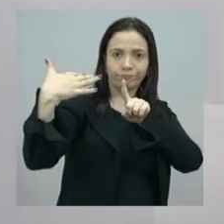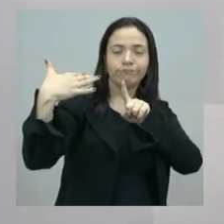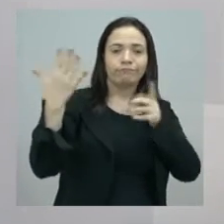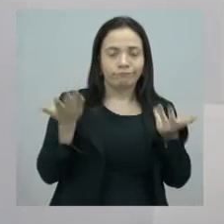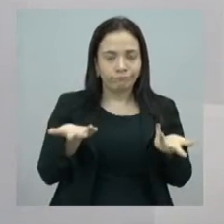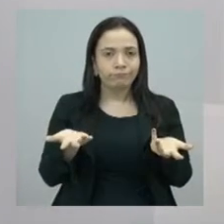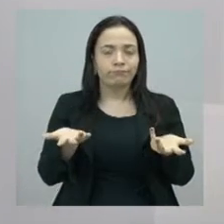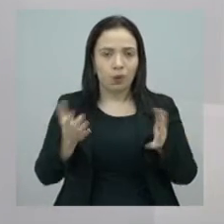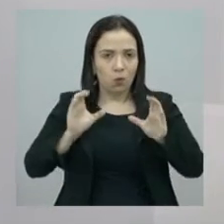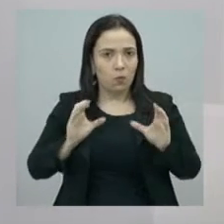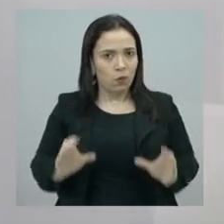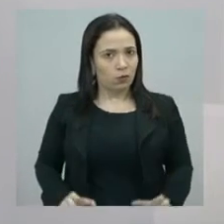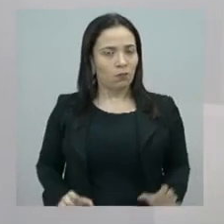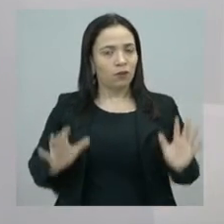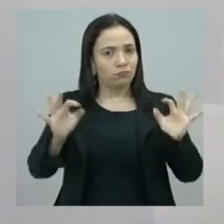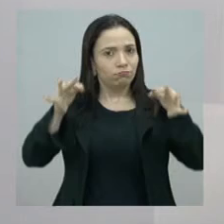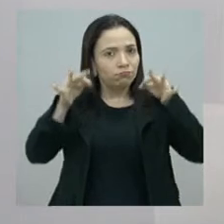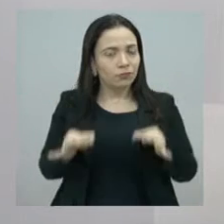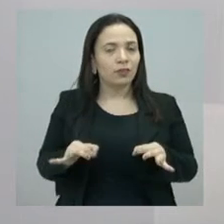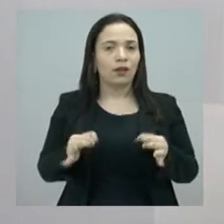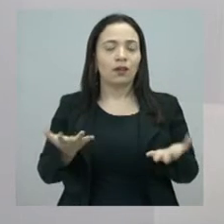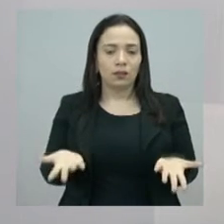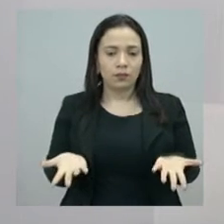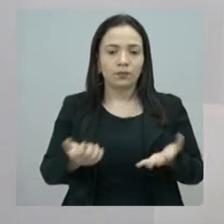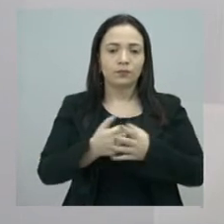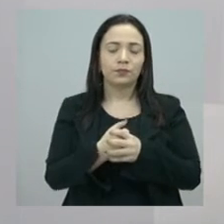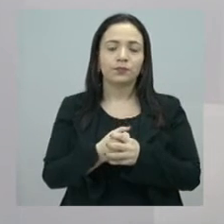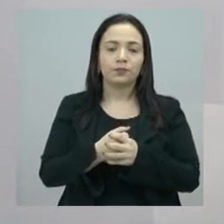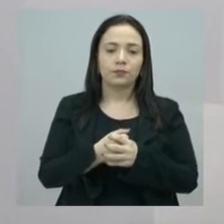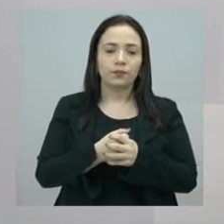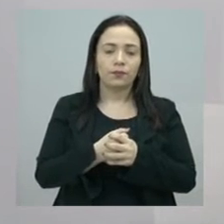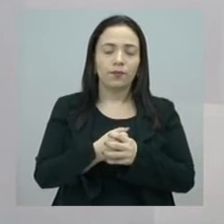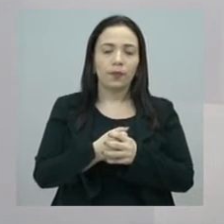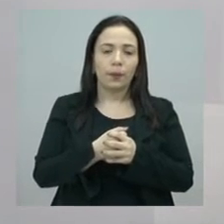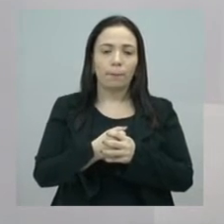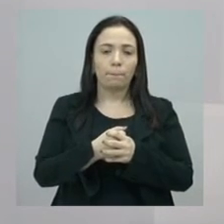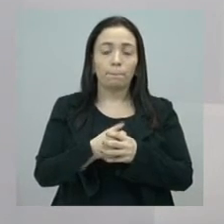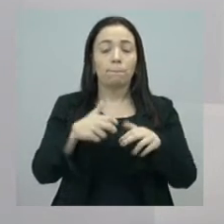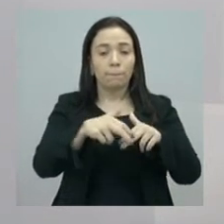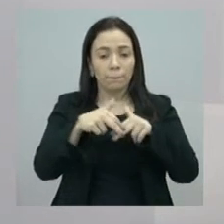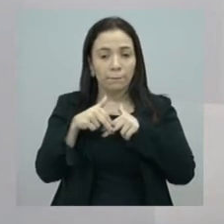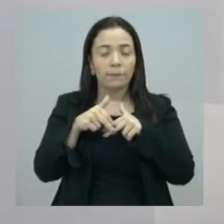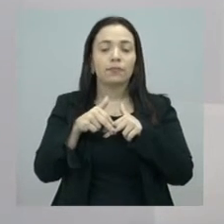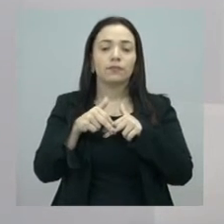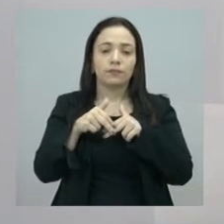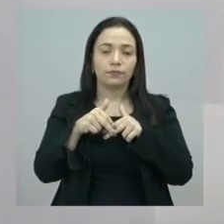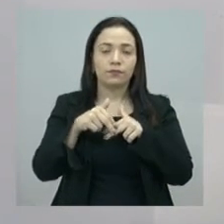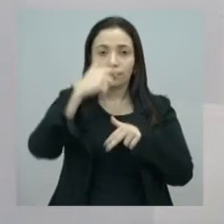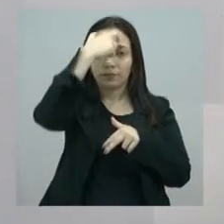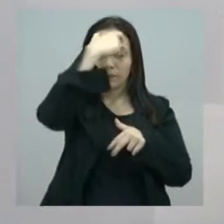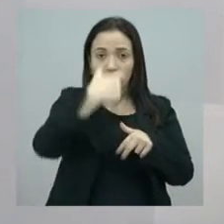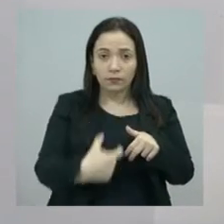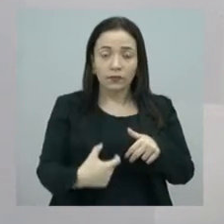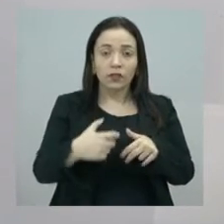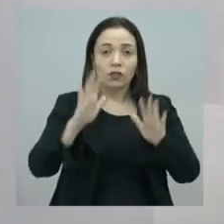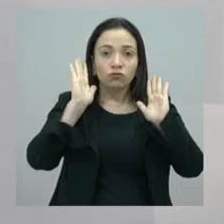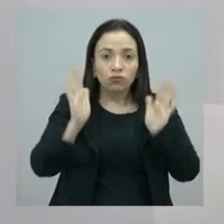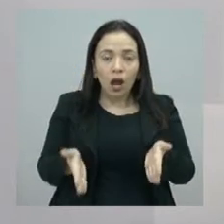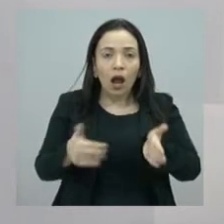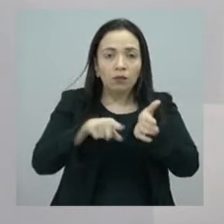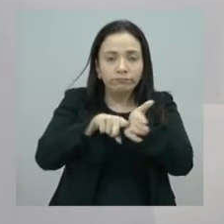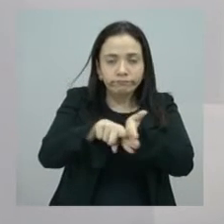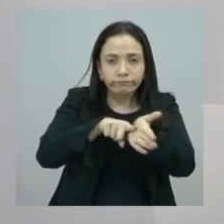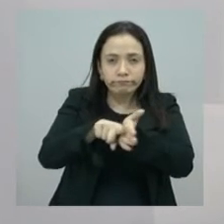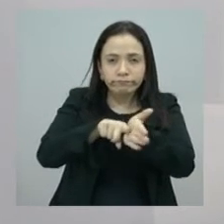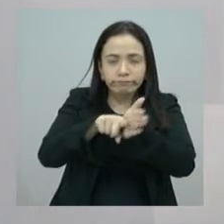a nossa seria a cidade de Fortaleza. Então, ele passa na avaliação dessas condições,